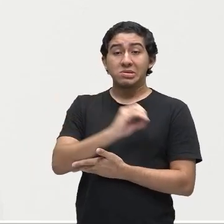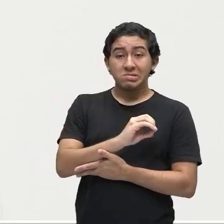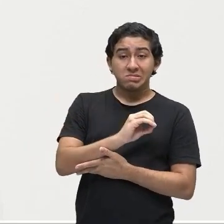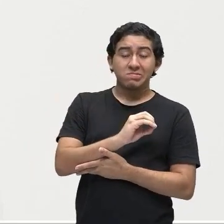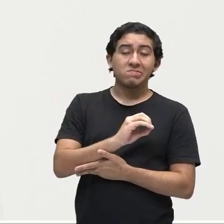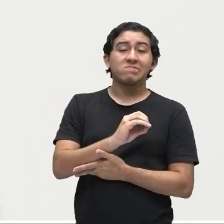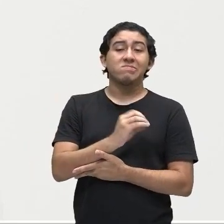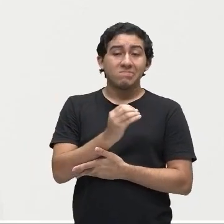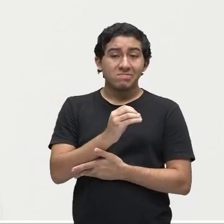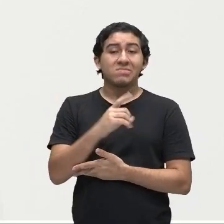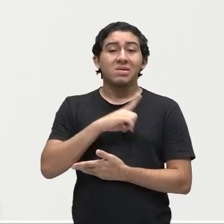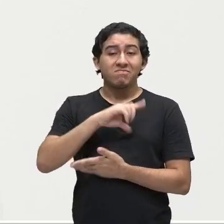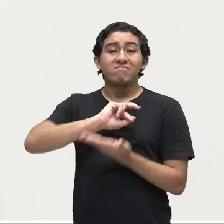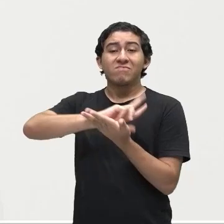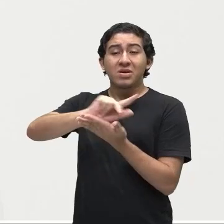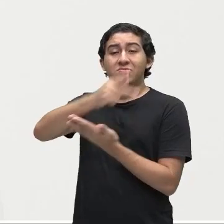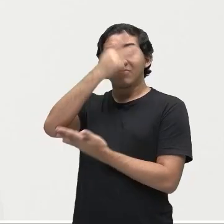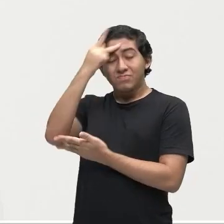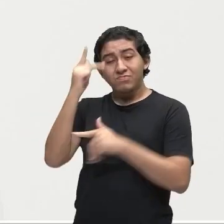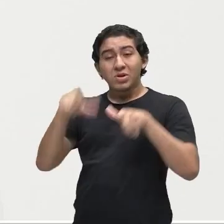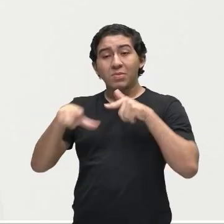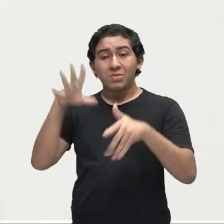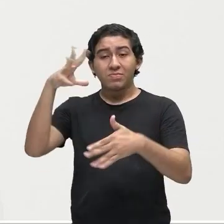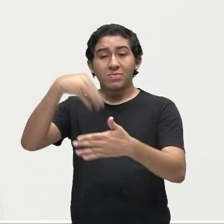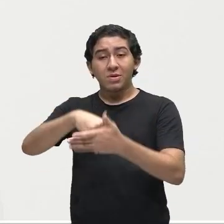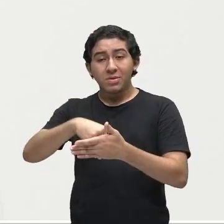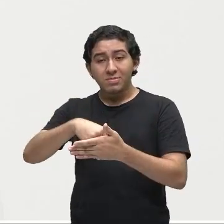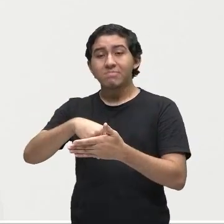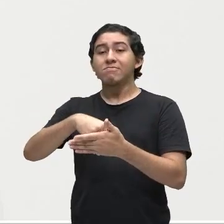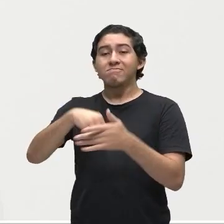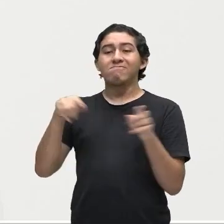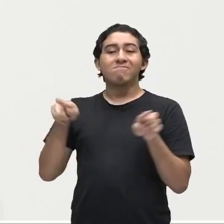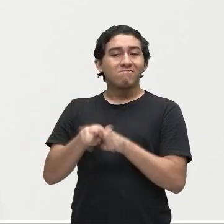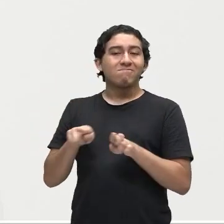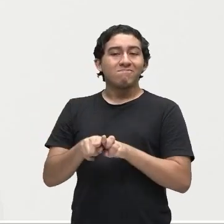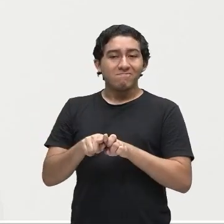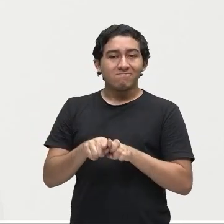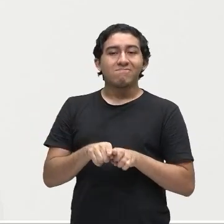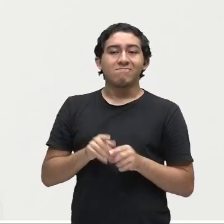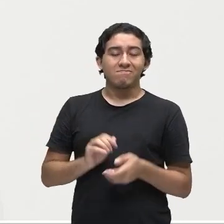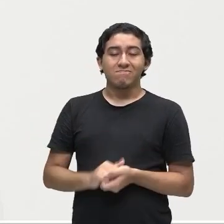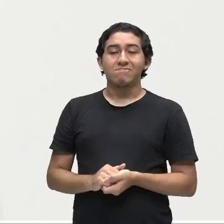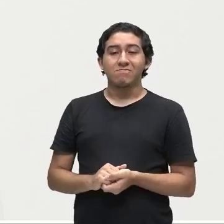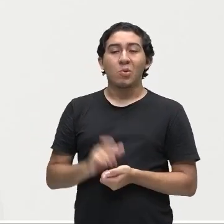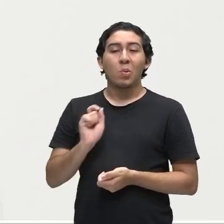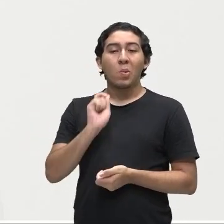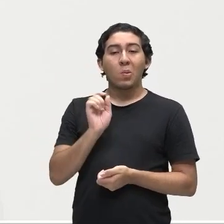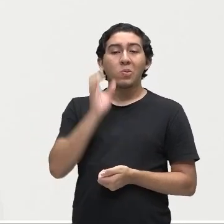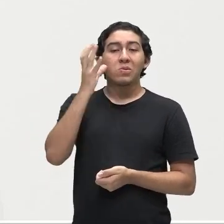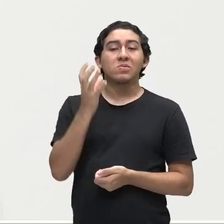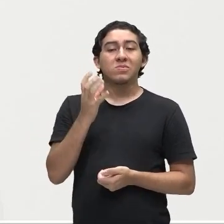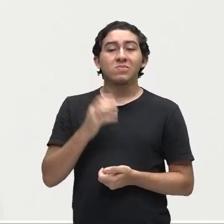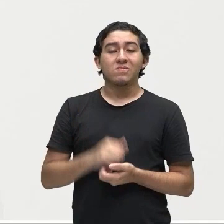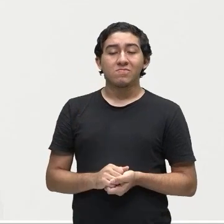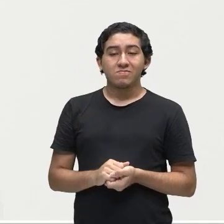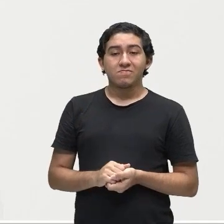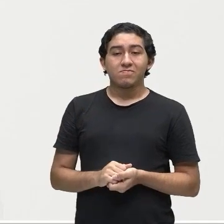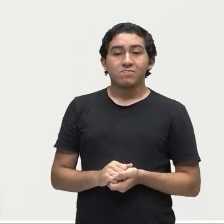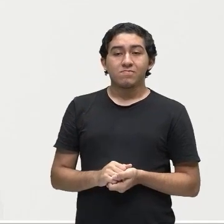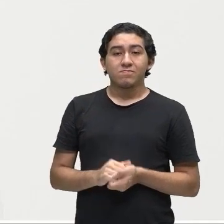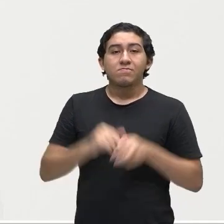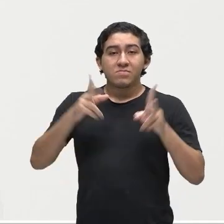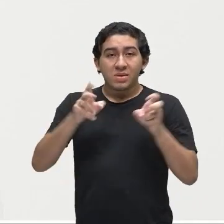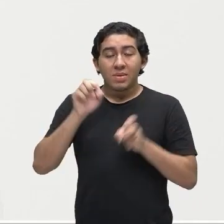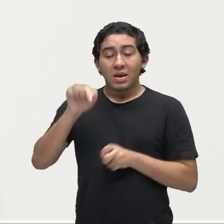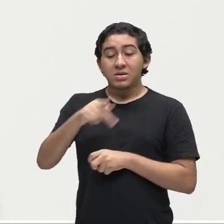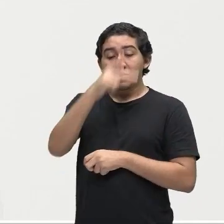sobrar gente ali para trabalhar naquele feudo, começou a sobrar gente para trabalhar no campo. O que acontece? Nós vamos ver que essas